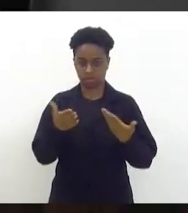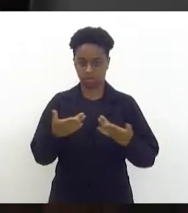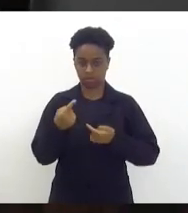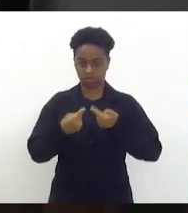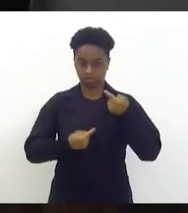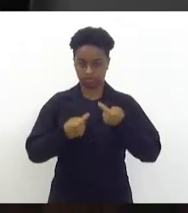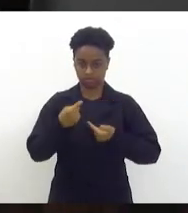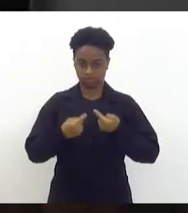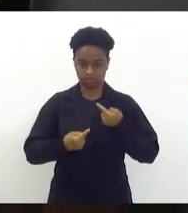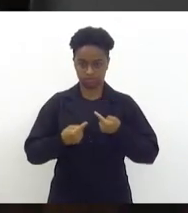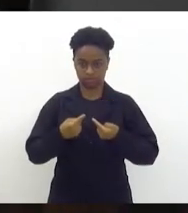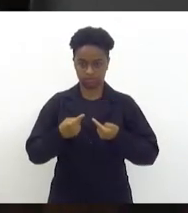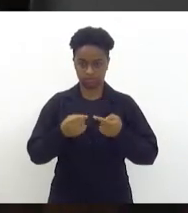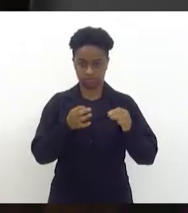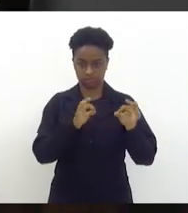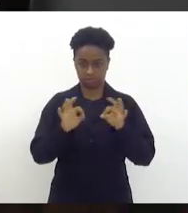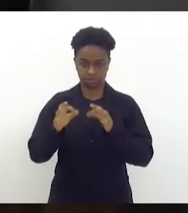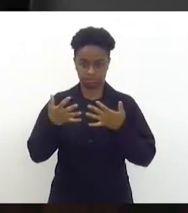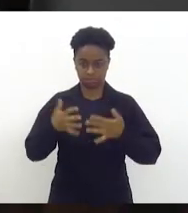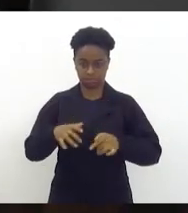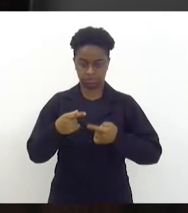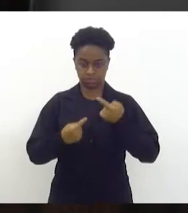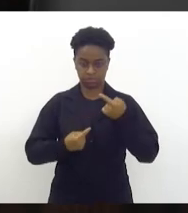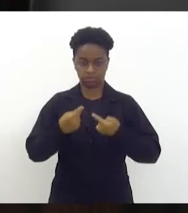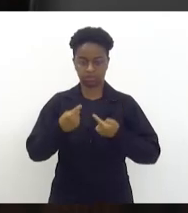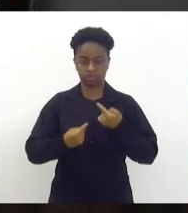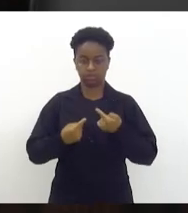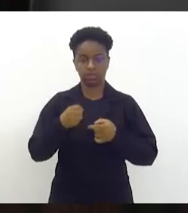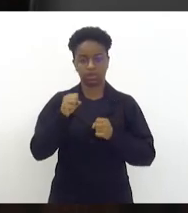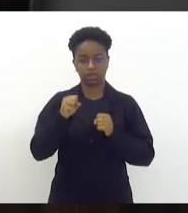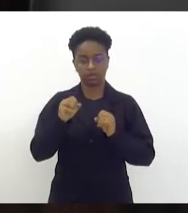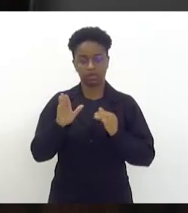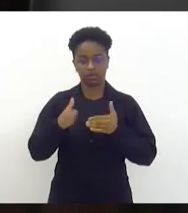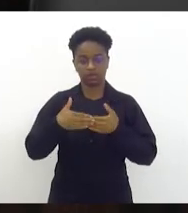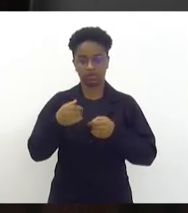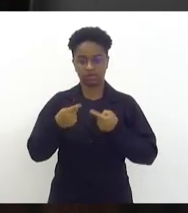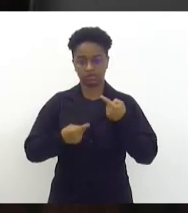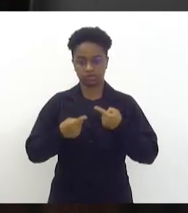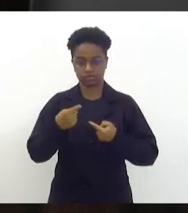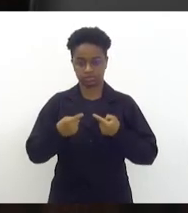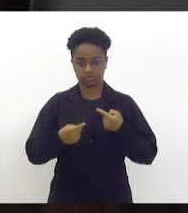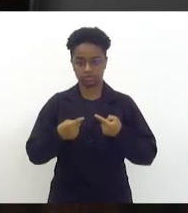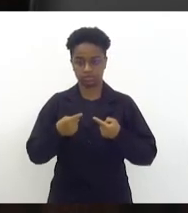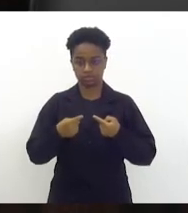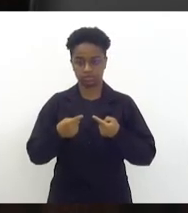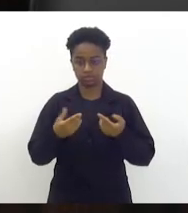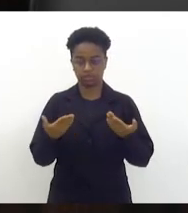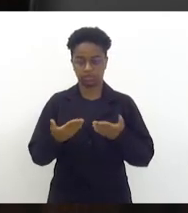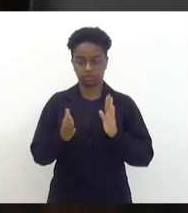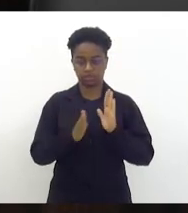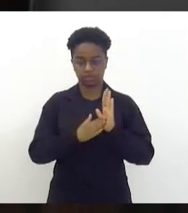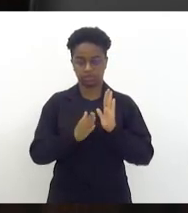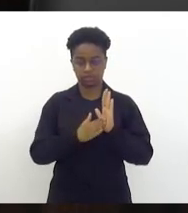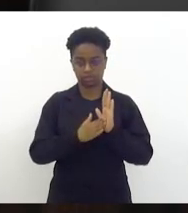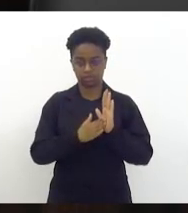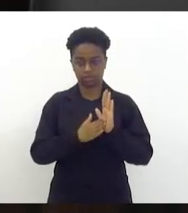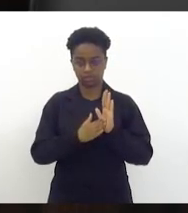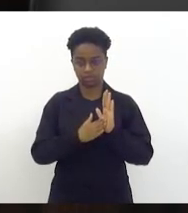discussão. Não havendo quem queira discutir, encerrar a discussão. A presente